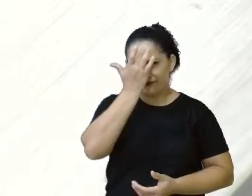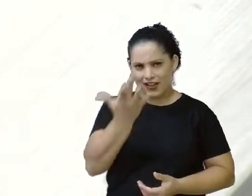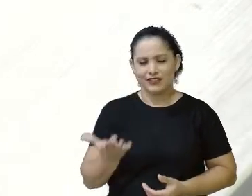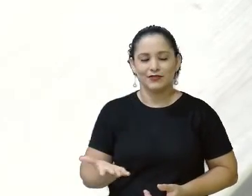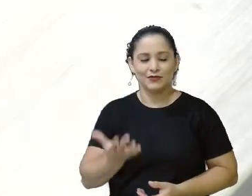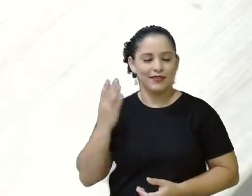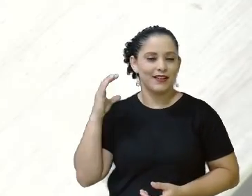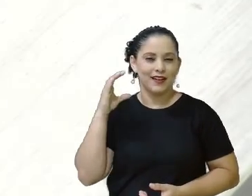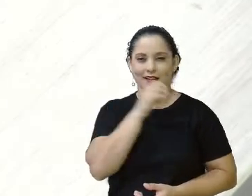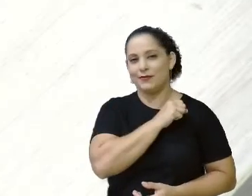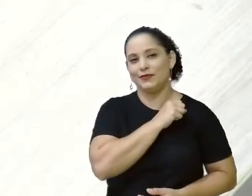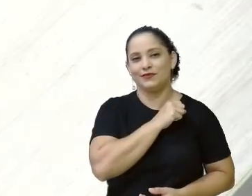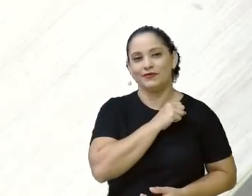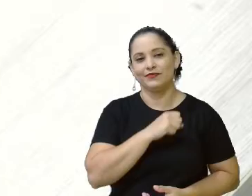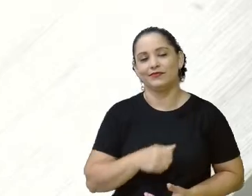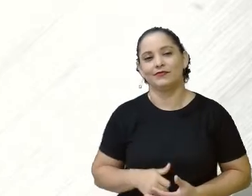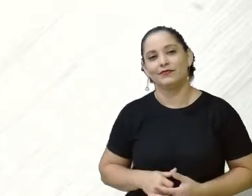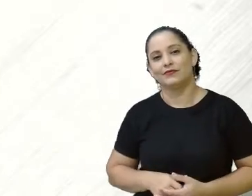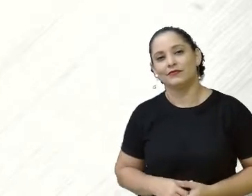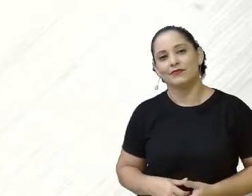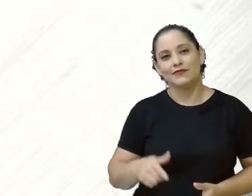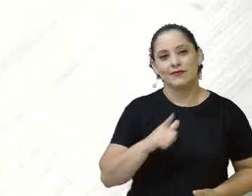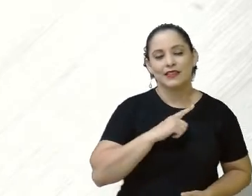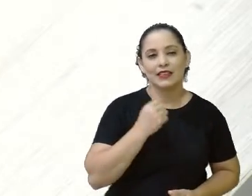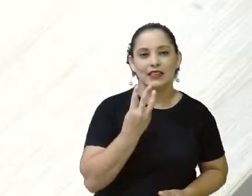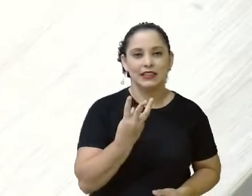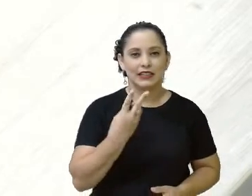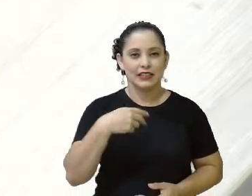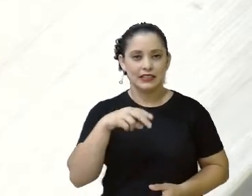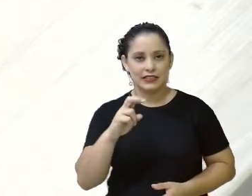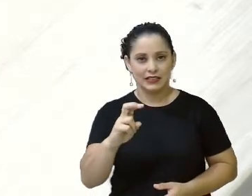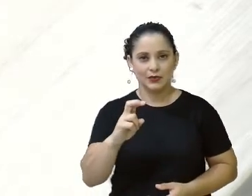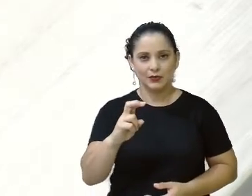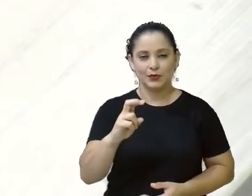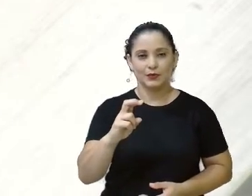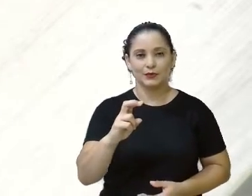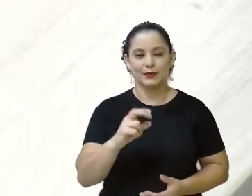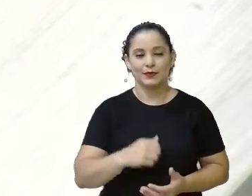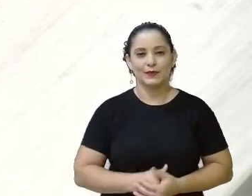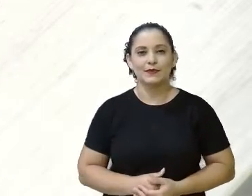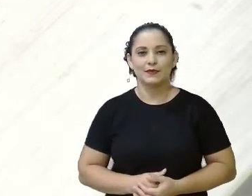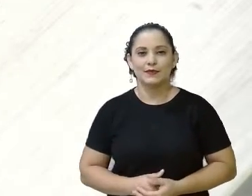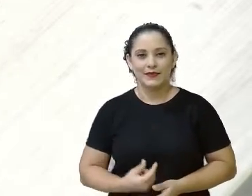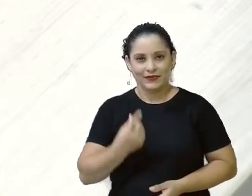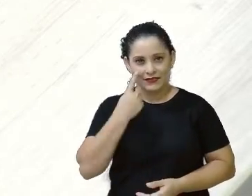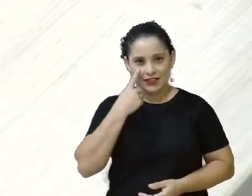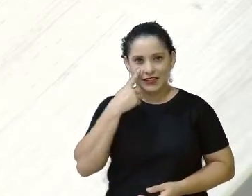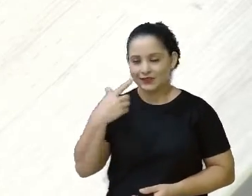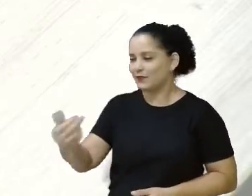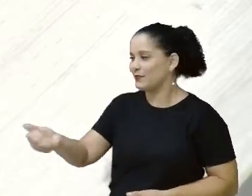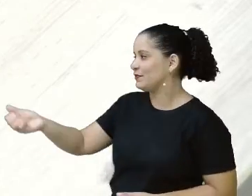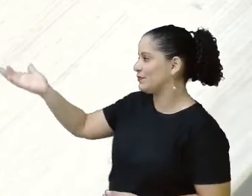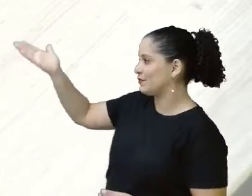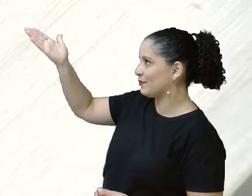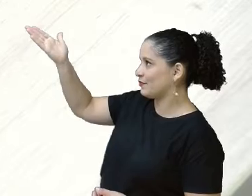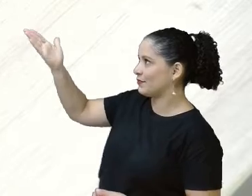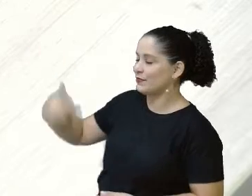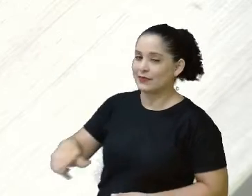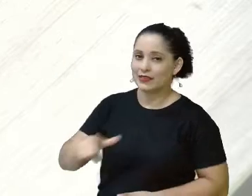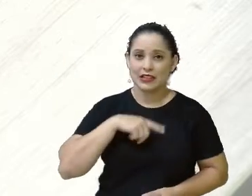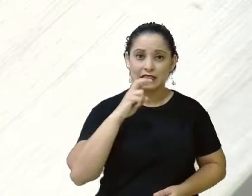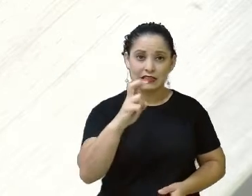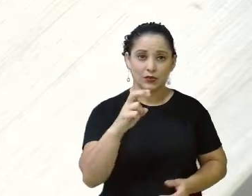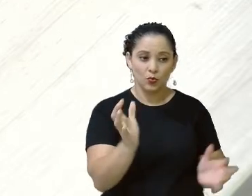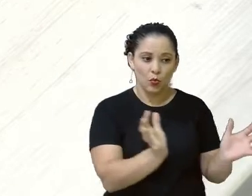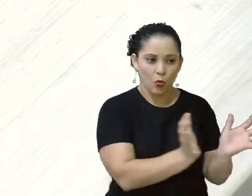rápido. Eu peguei os 35, deixa eu ver se eu consigo aqui. Olha, são 5 grupos.